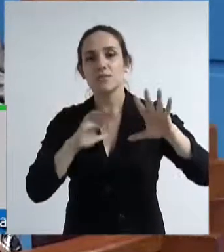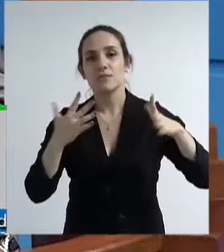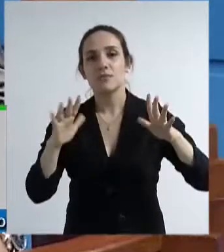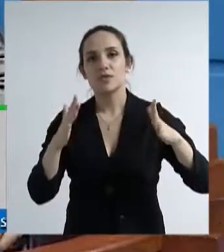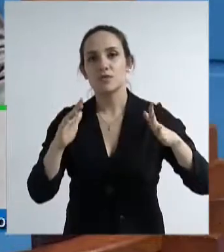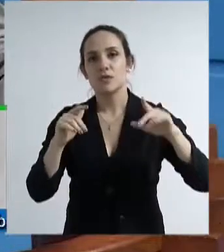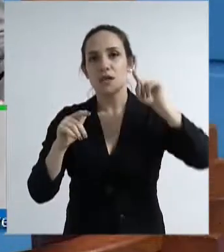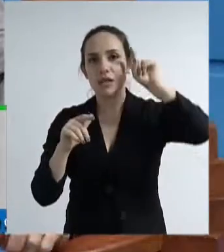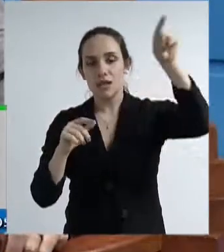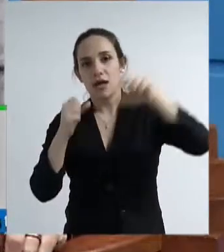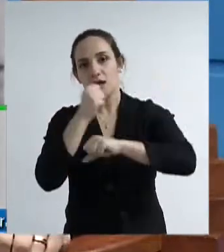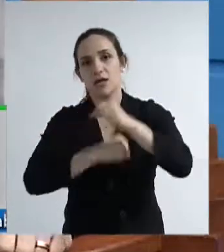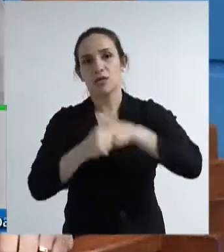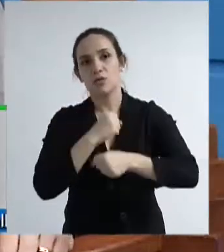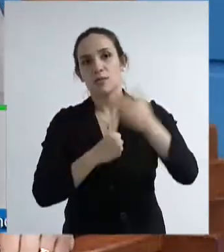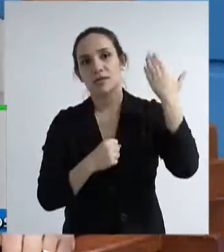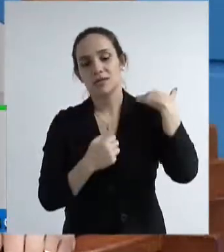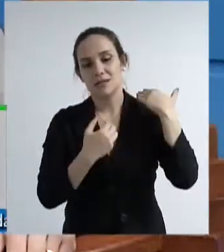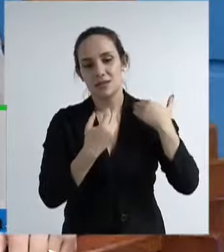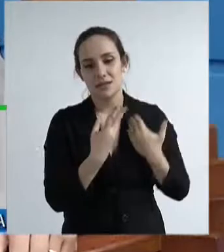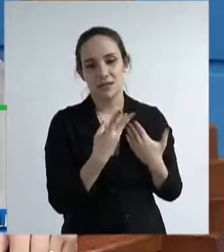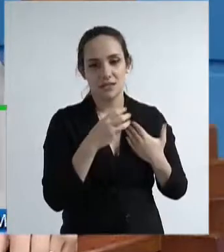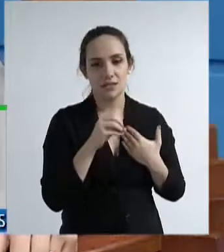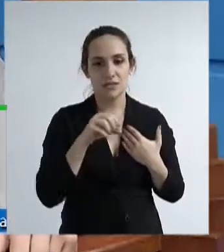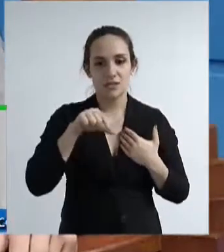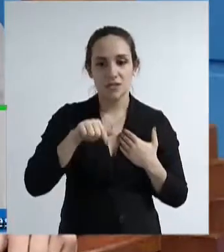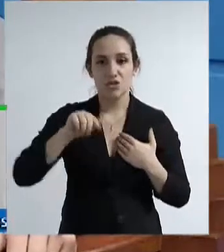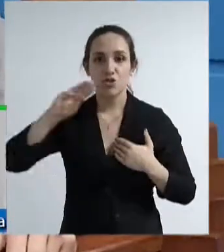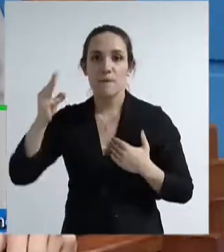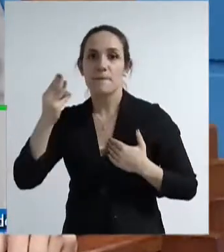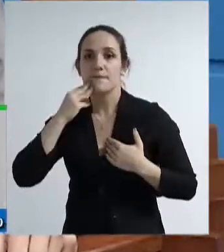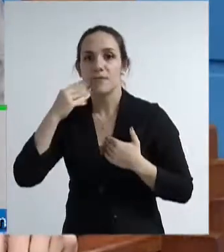ano passado, 307 milhões de visitantes.